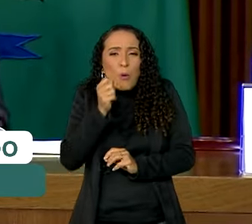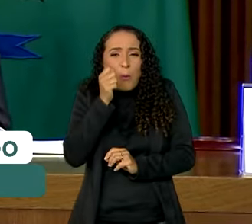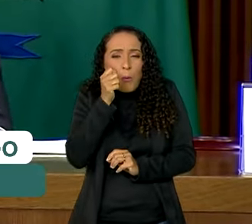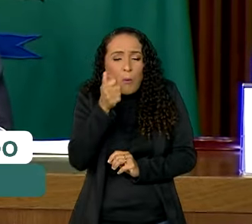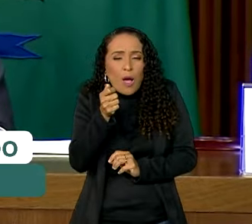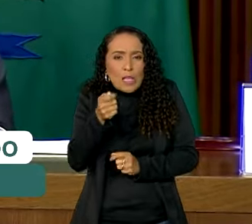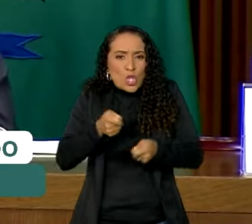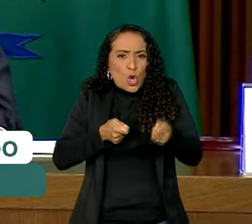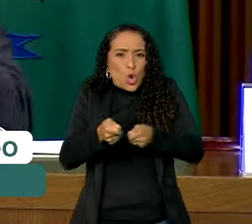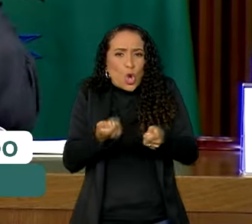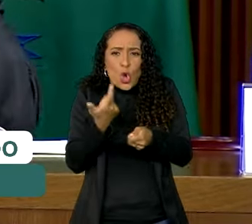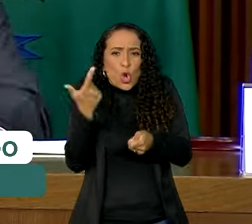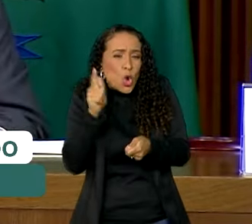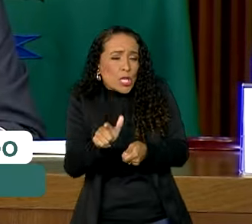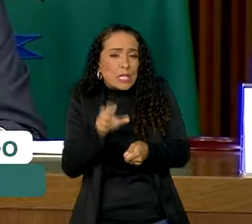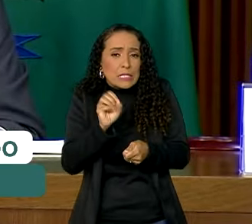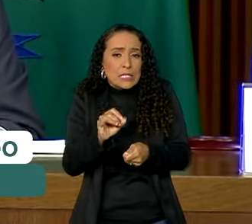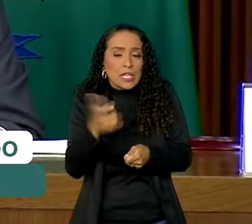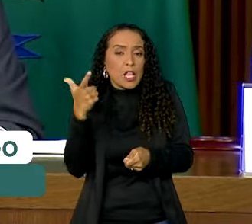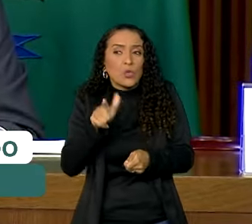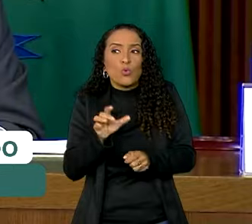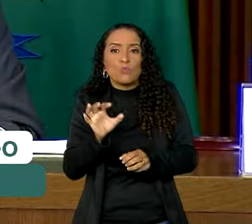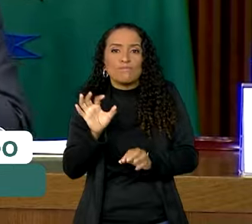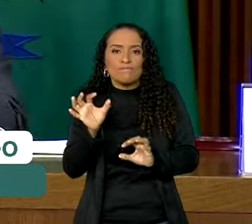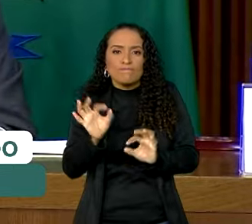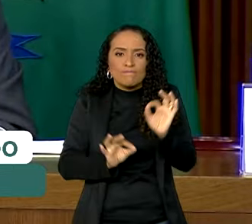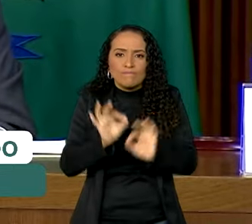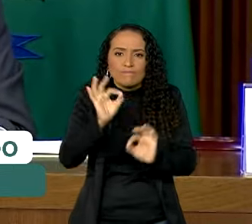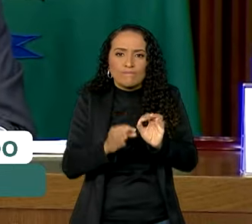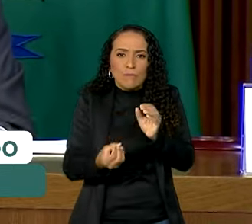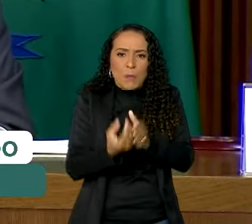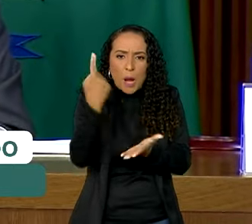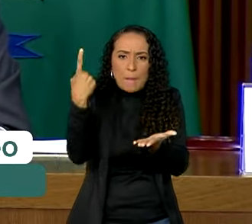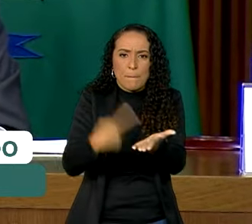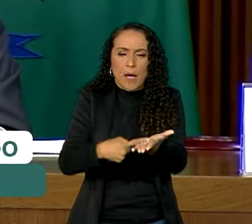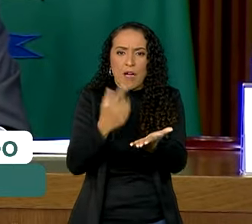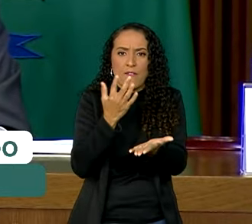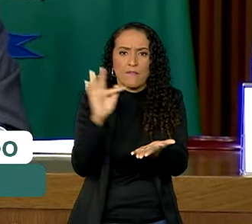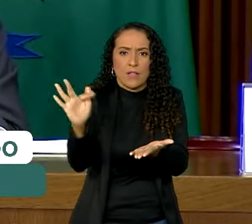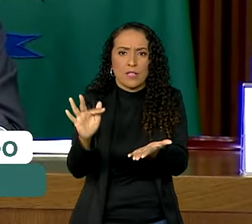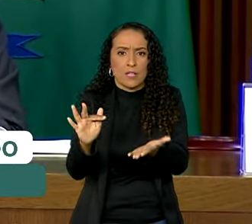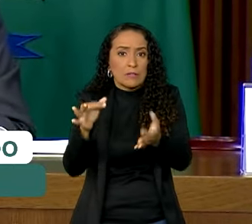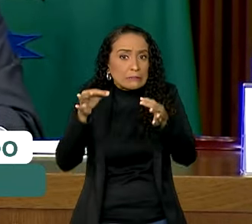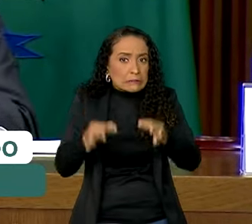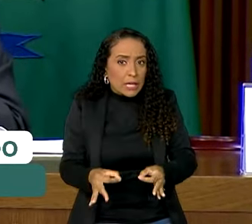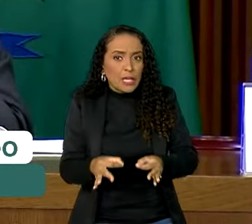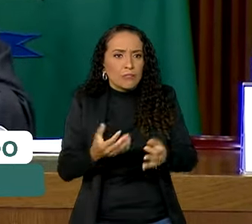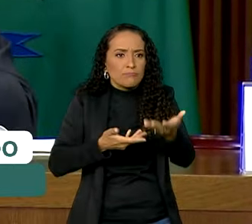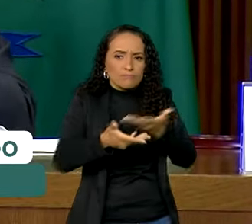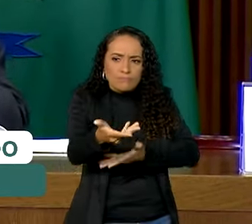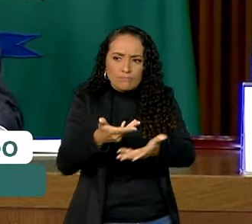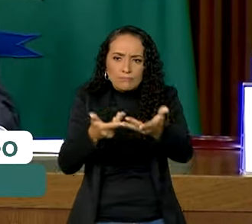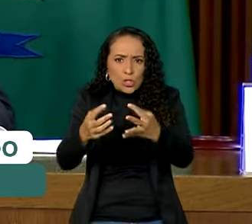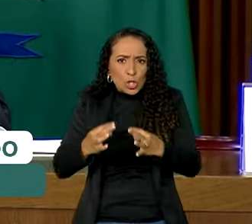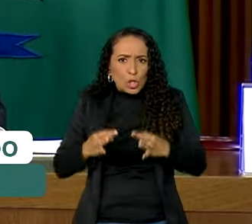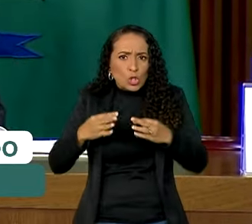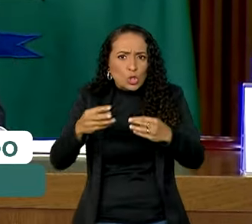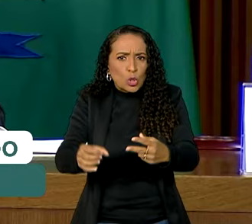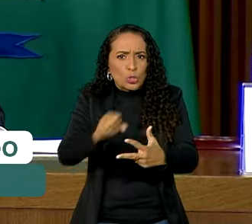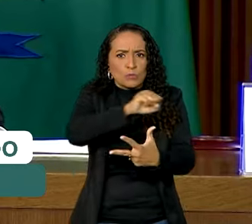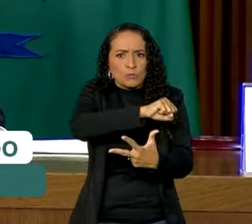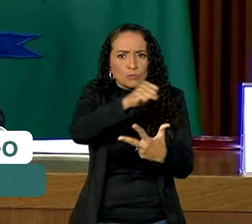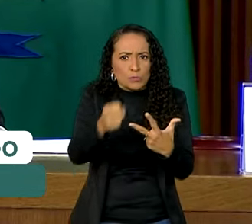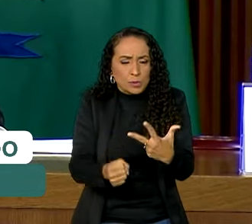incontrolável se a gente não montar um pacto federativo que envolva todos os poderes